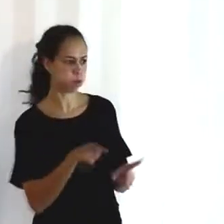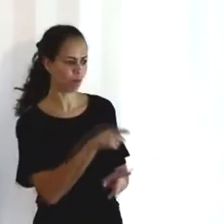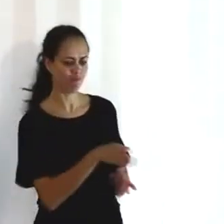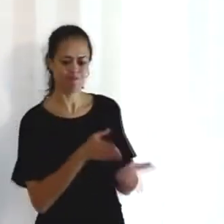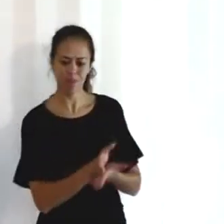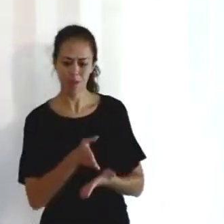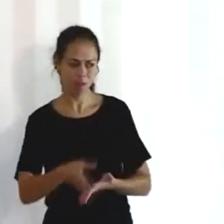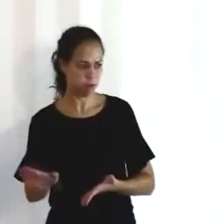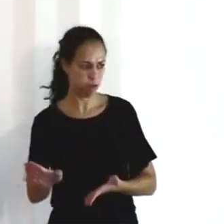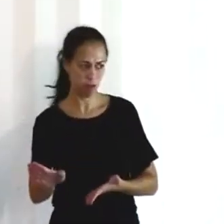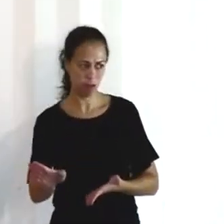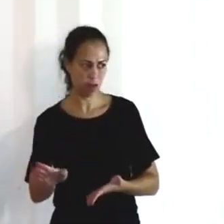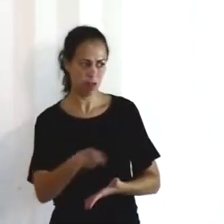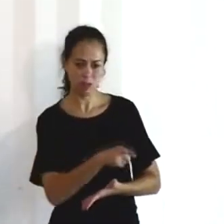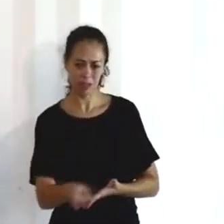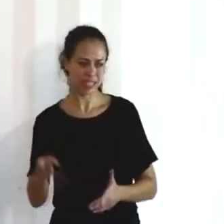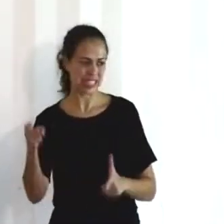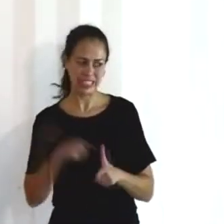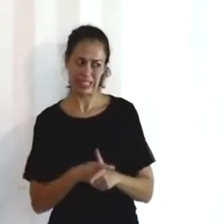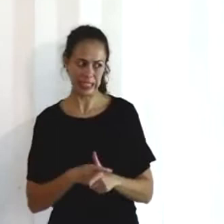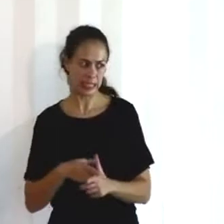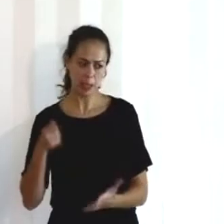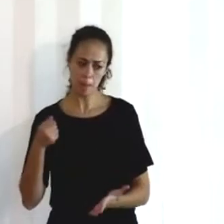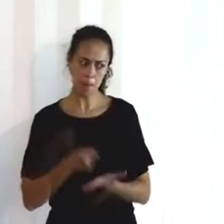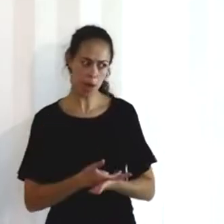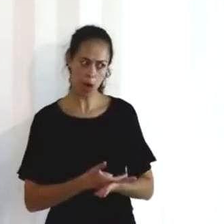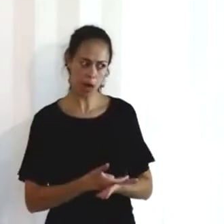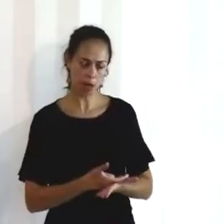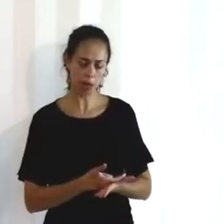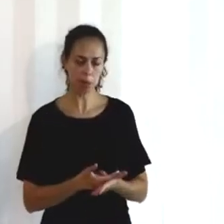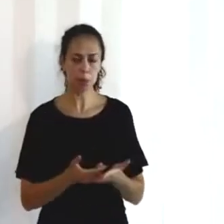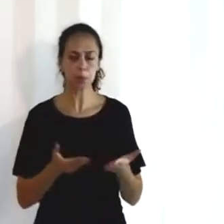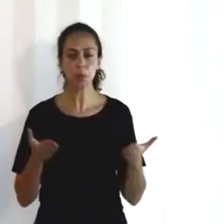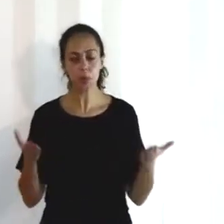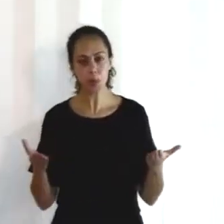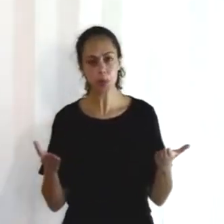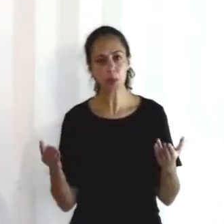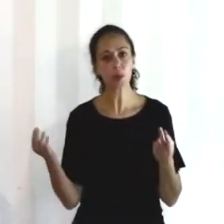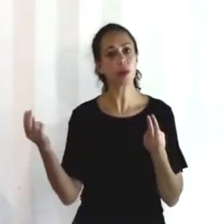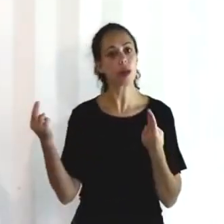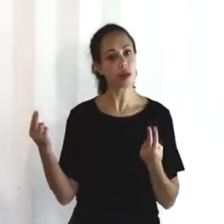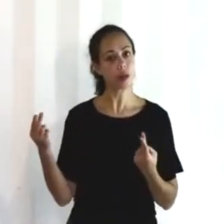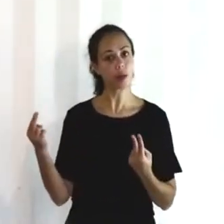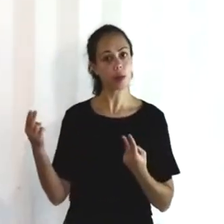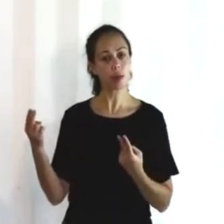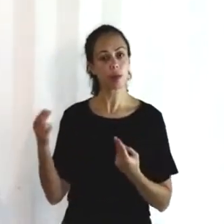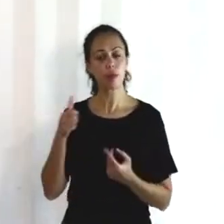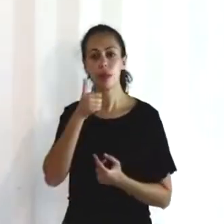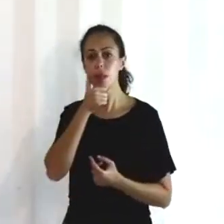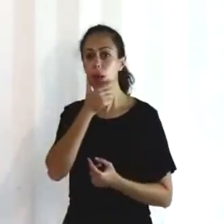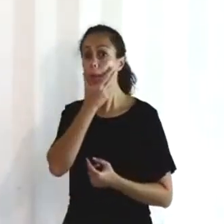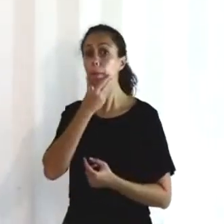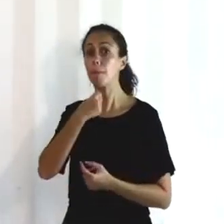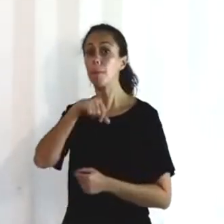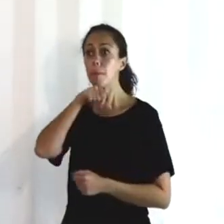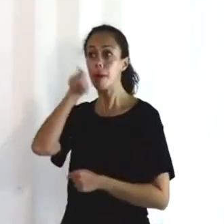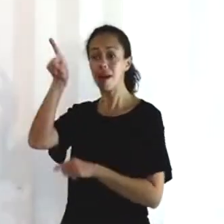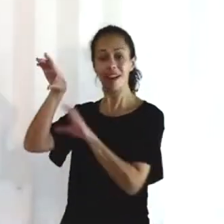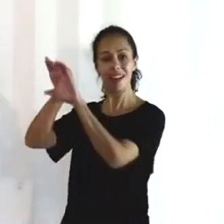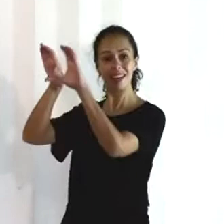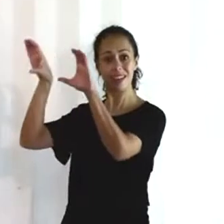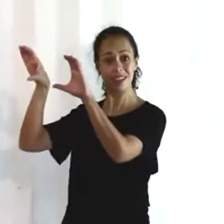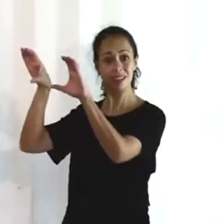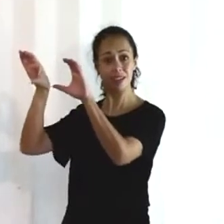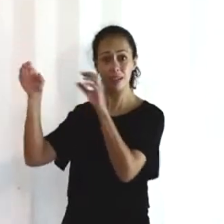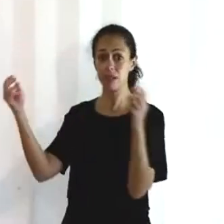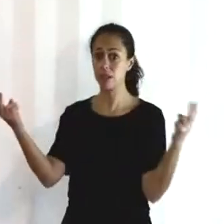a dívida. Assim também meu Pai Celeste vos fará, se do íntimo não perdoares